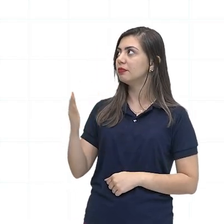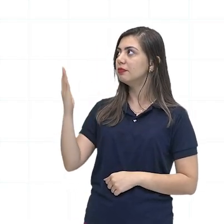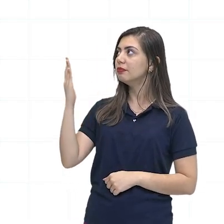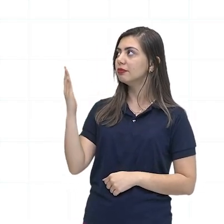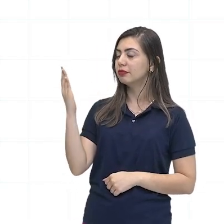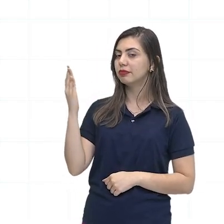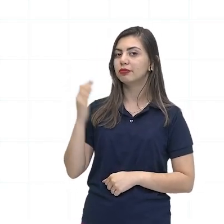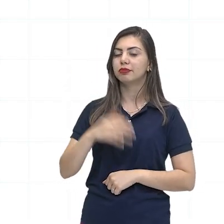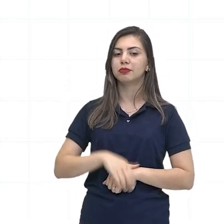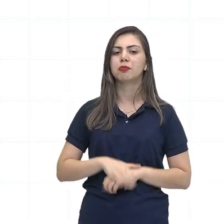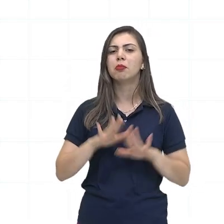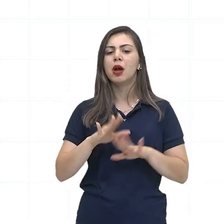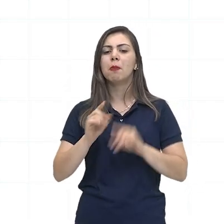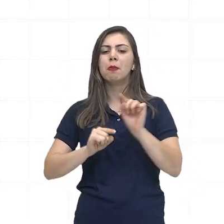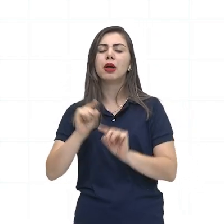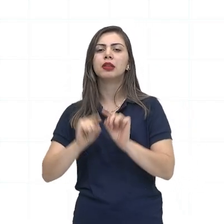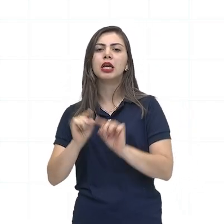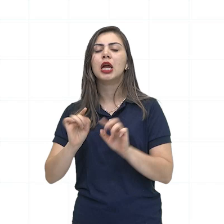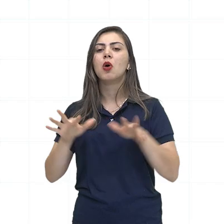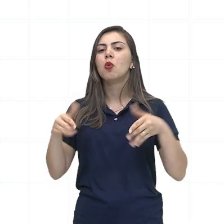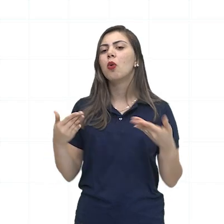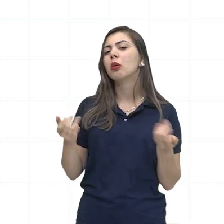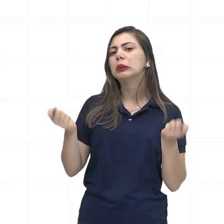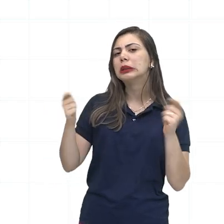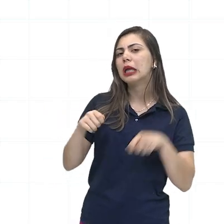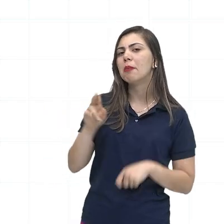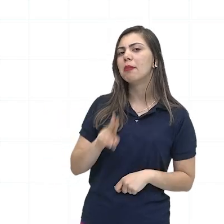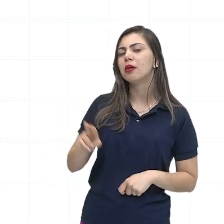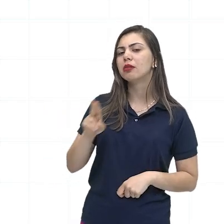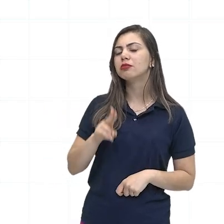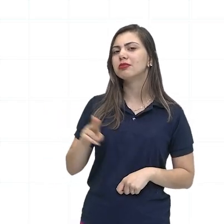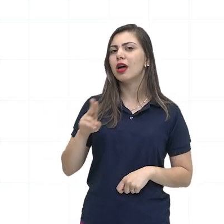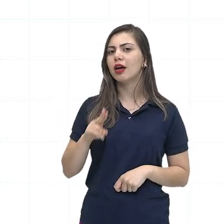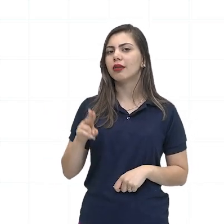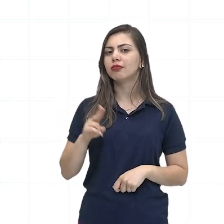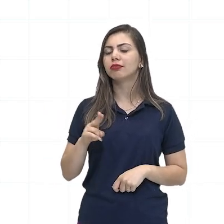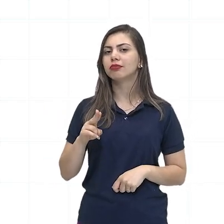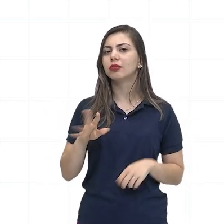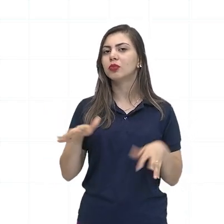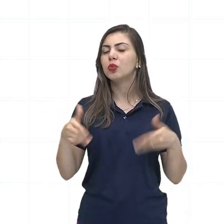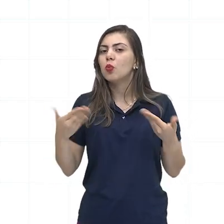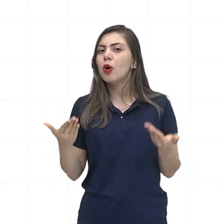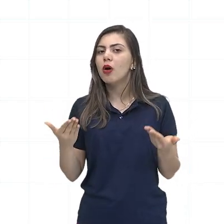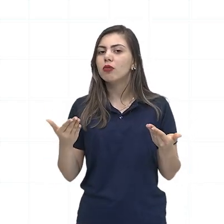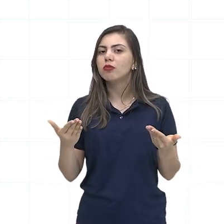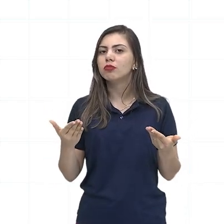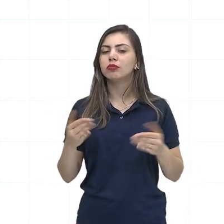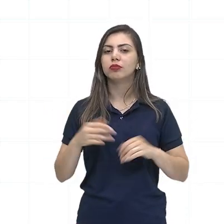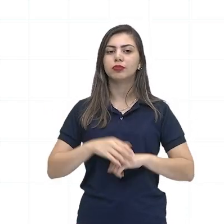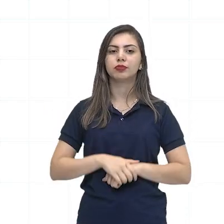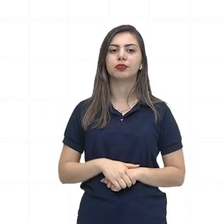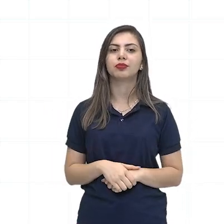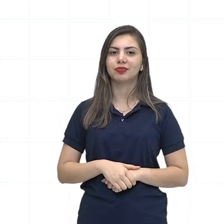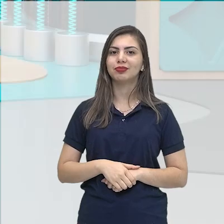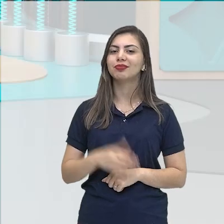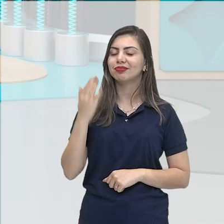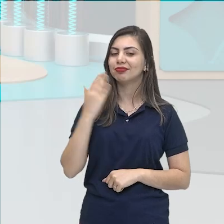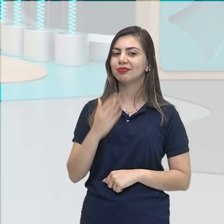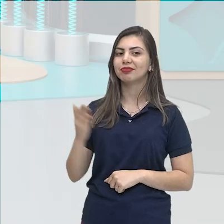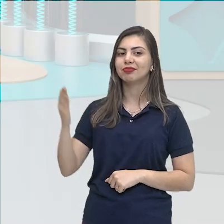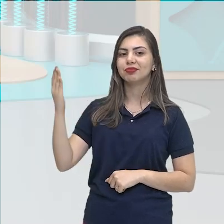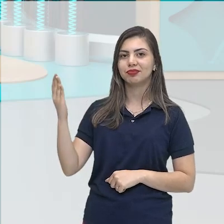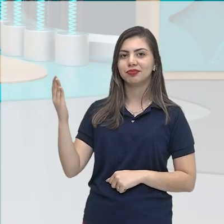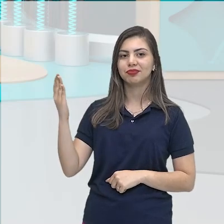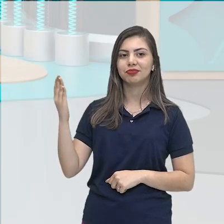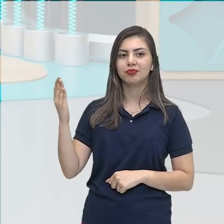observem novamente. Quais são esses equipamentos que podem ser utilizados aí durante a prática da